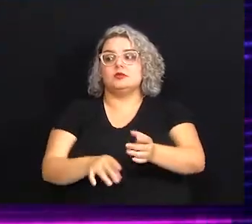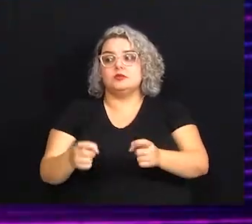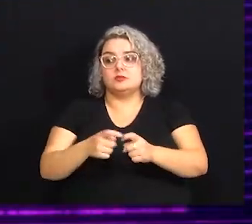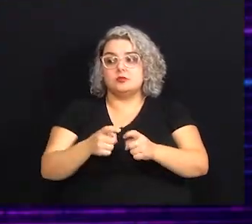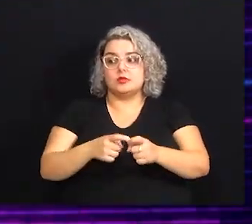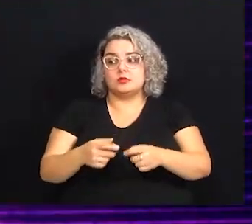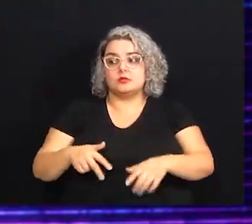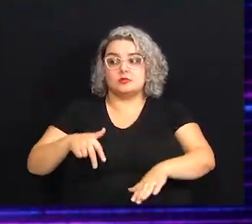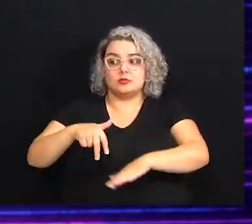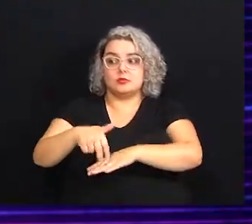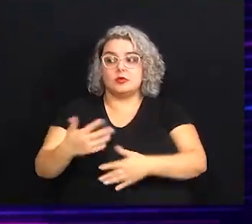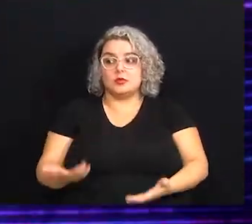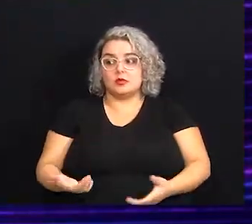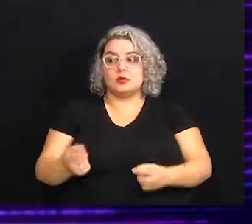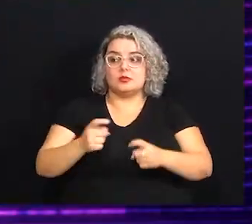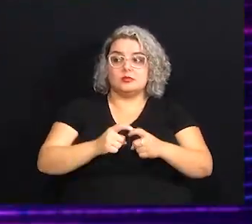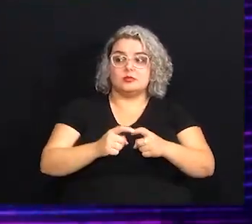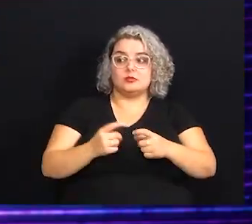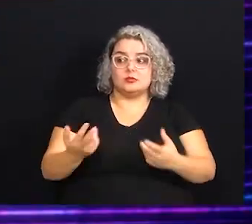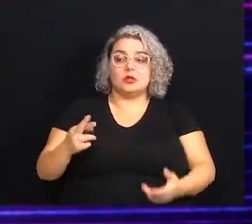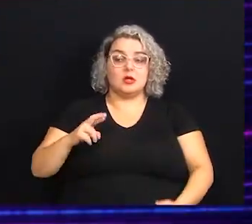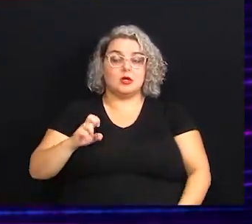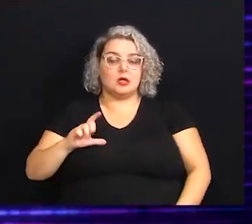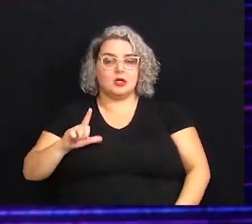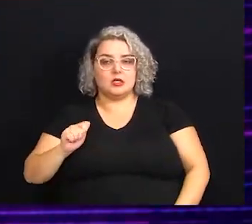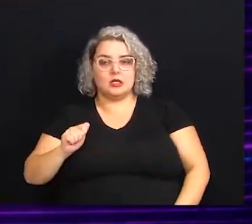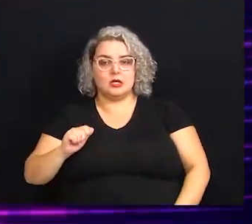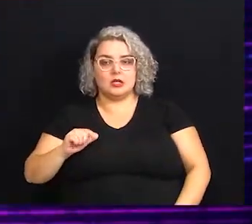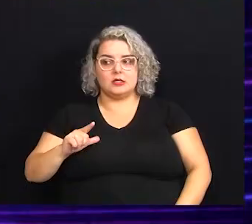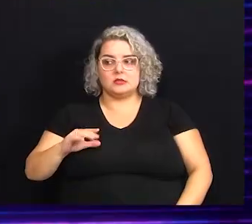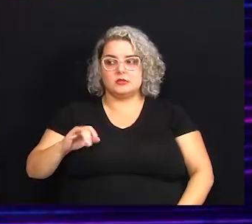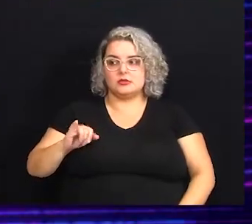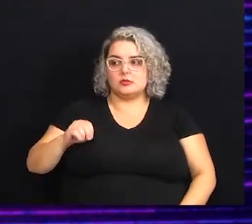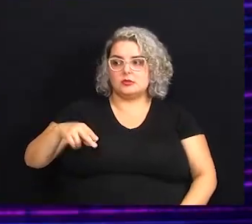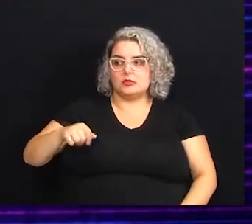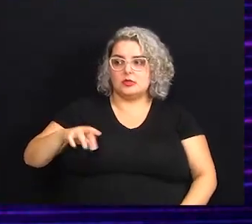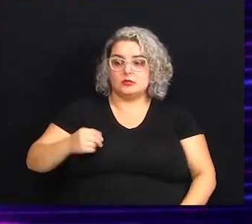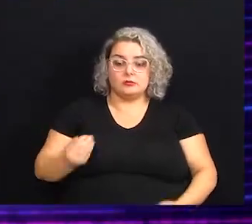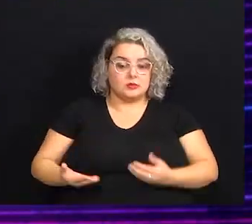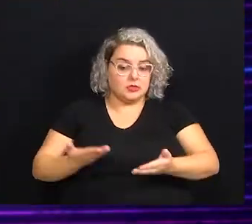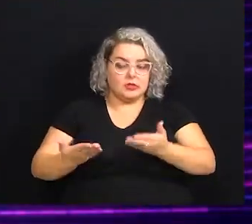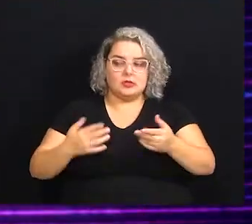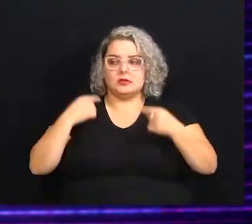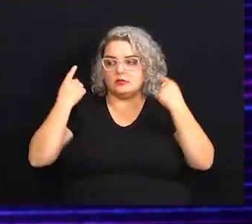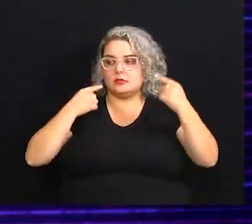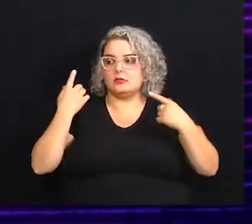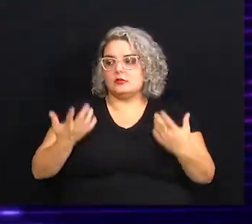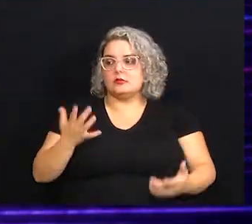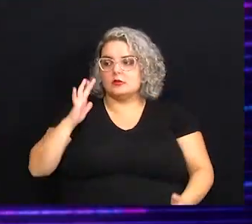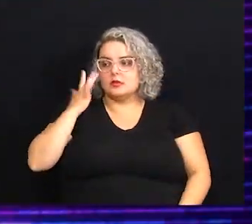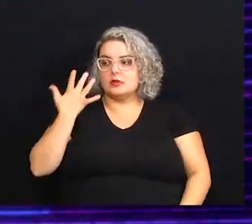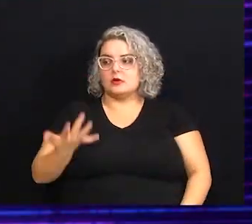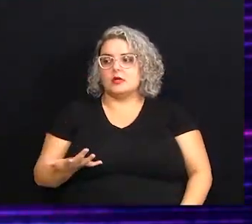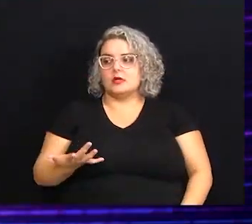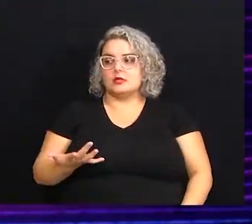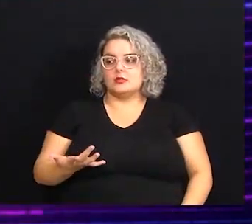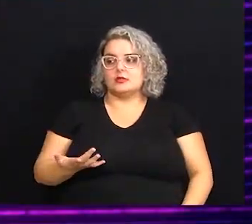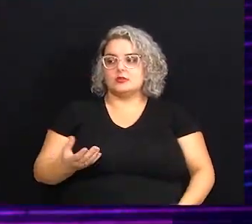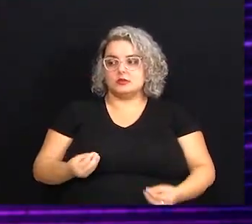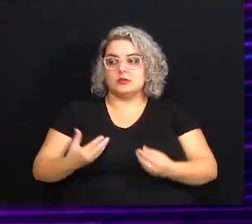protagonista, um momento onde só existiam os médicos reacionários lidando com a loucura. E